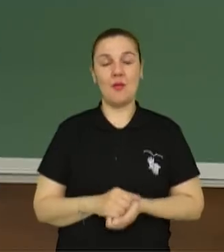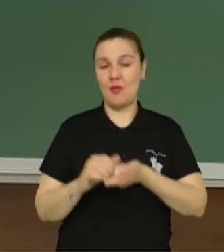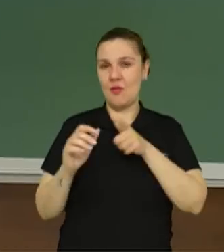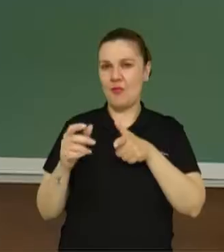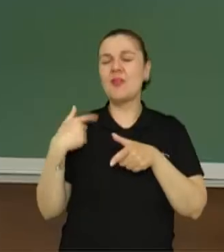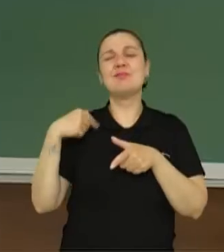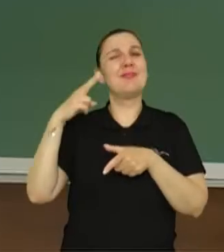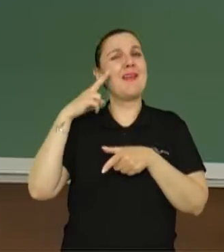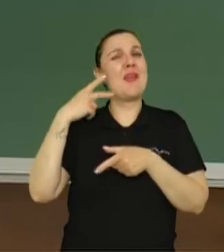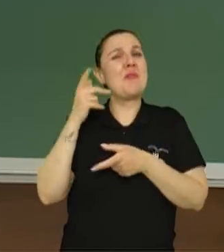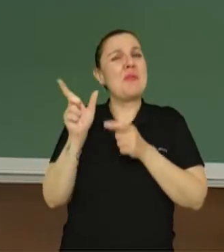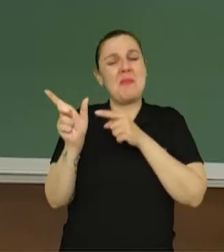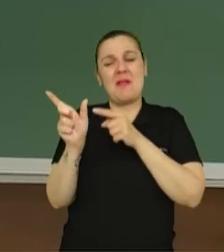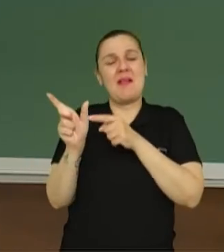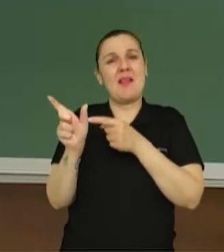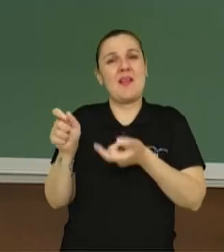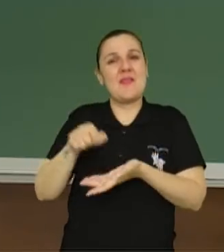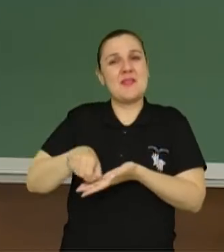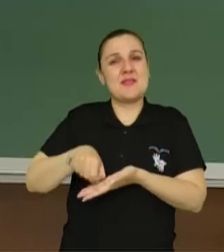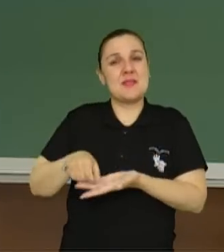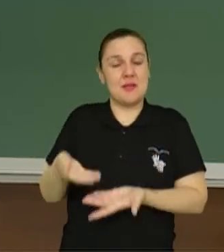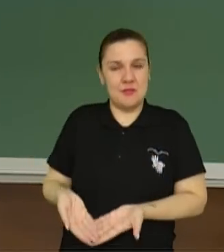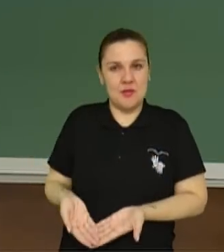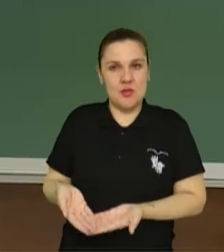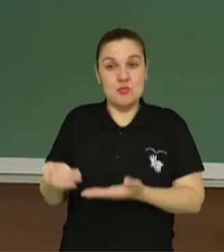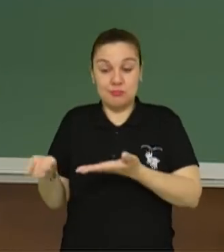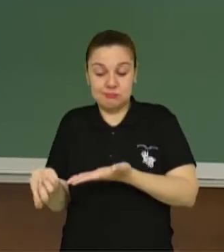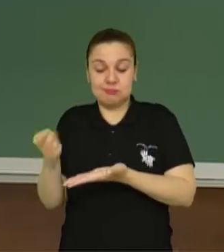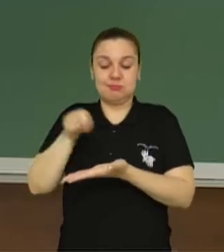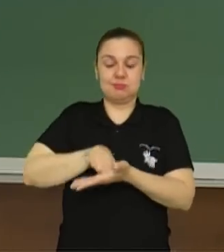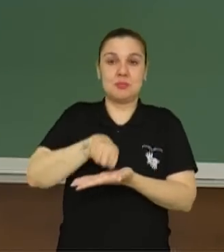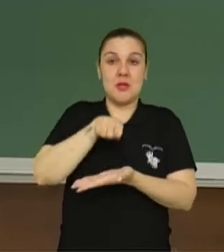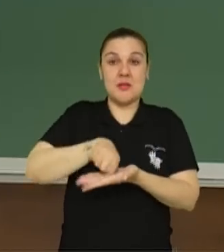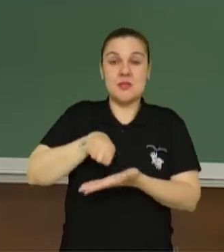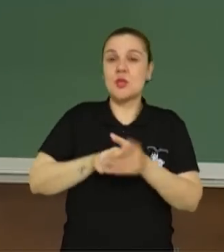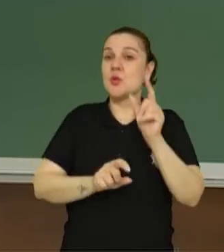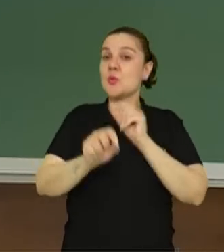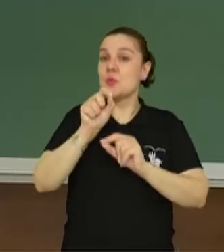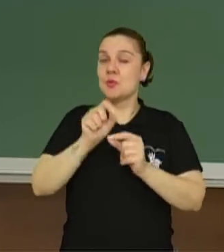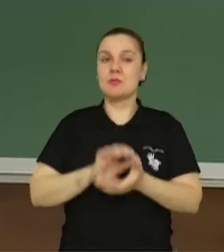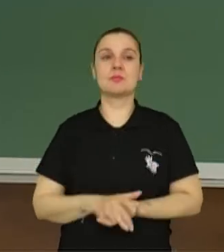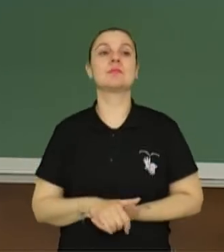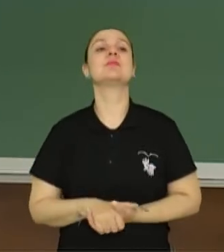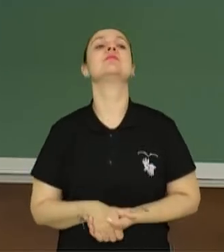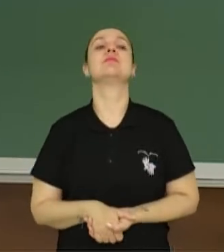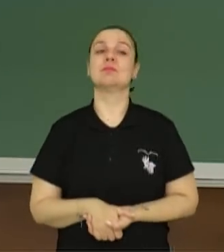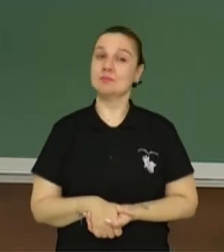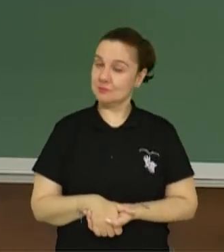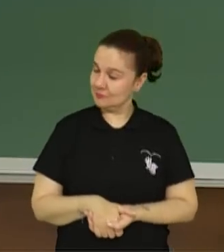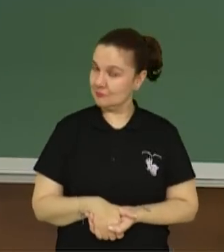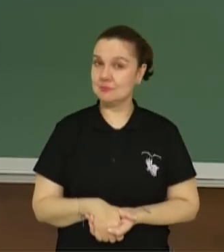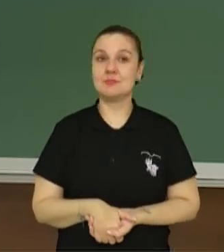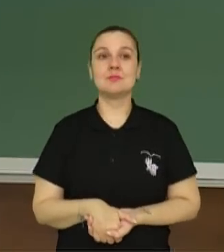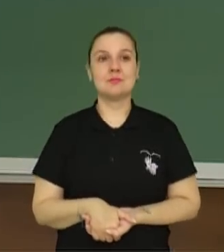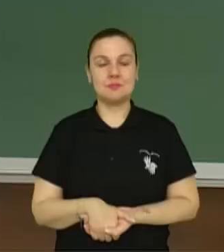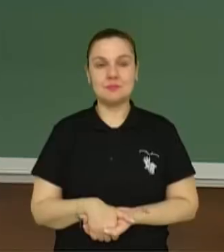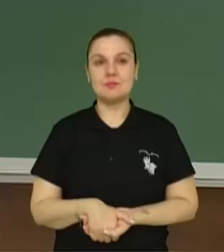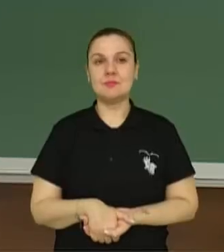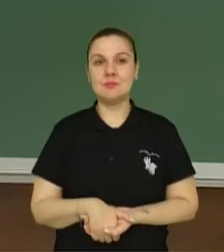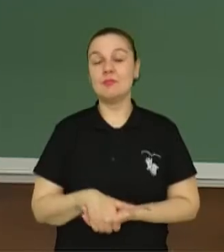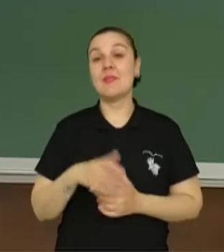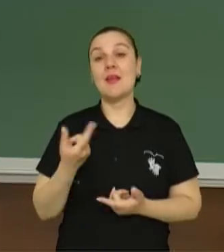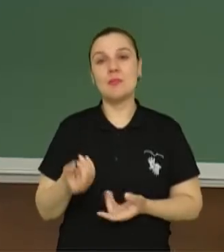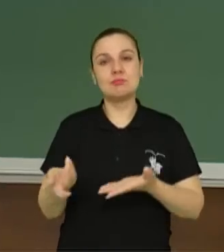de escrever, né? Passar para a escrita. Passar para a escrita o quê? Exatamente.